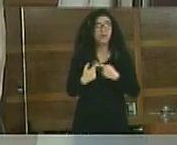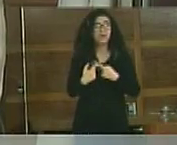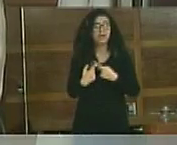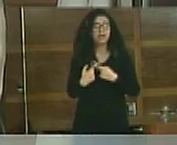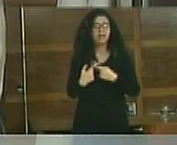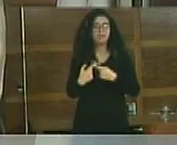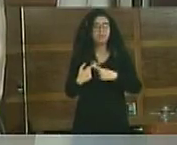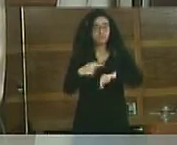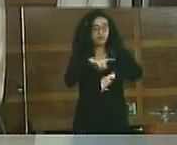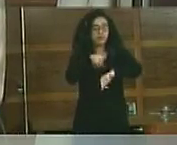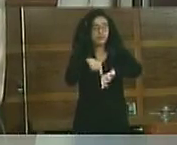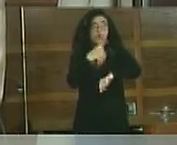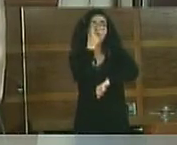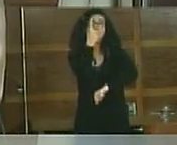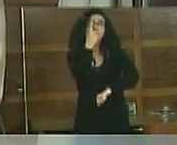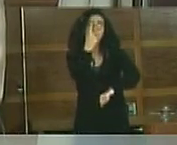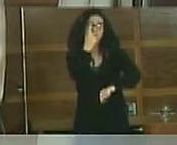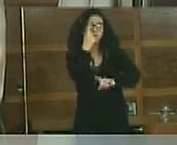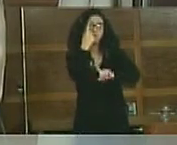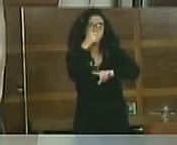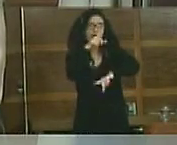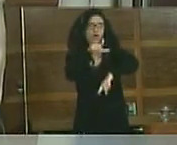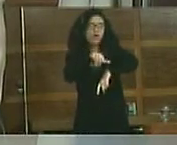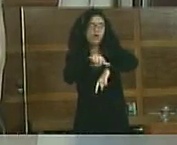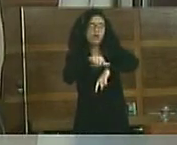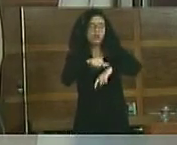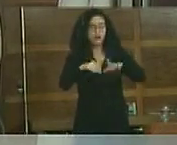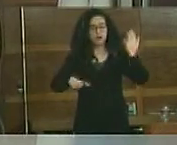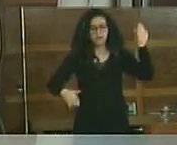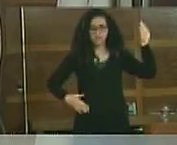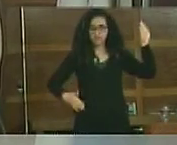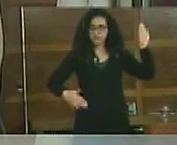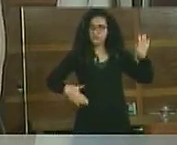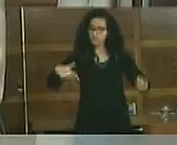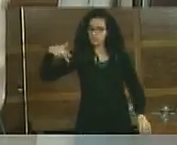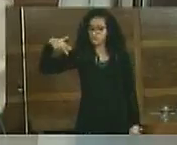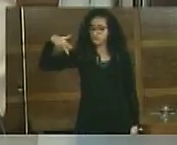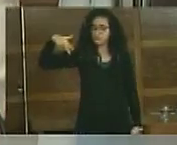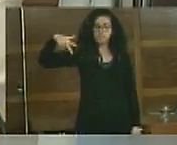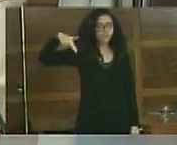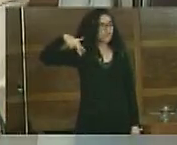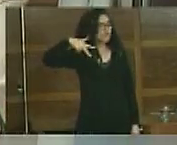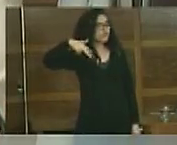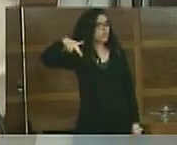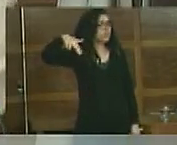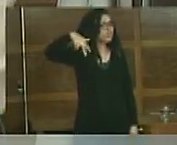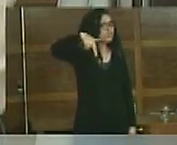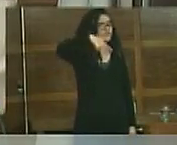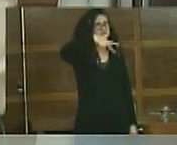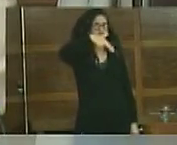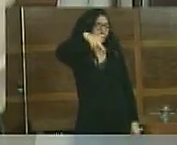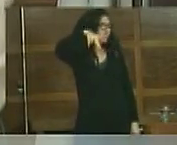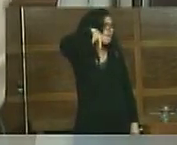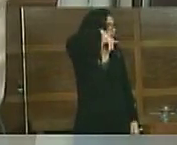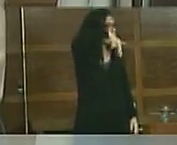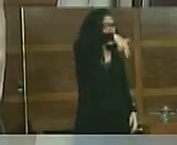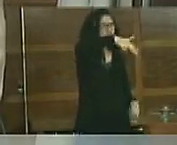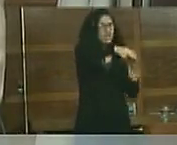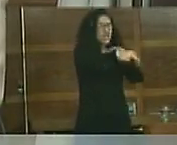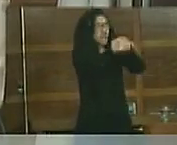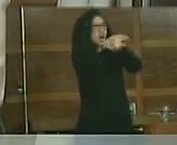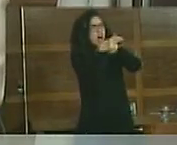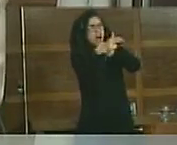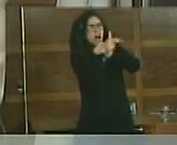hora, bandidos circulando, né, por ali, perto do Exal, perto do estádio, circulando,